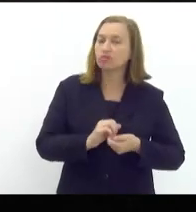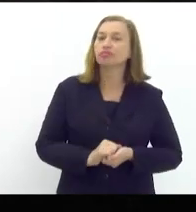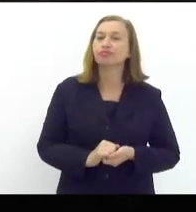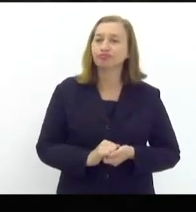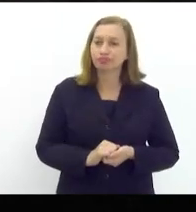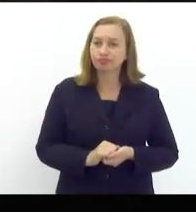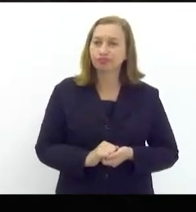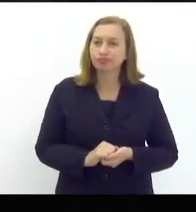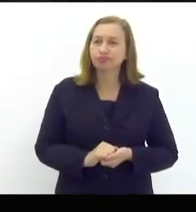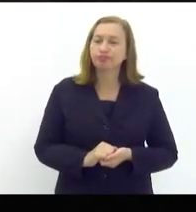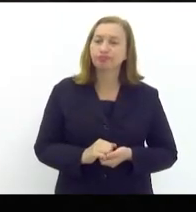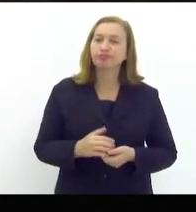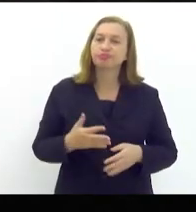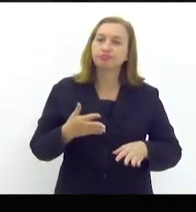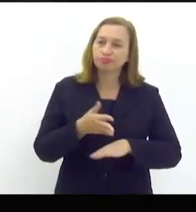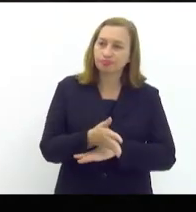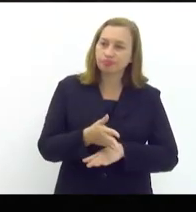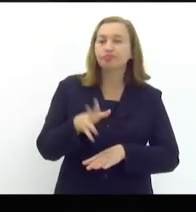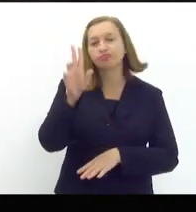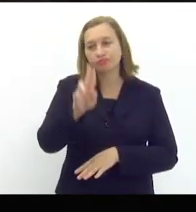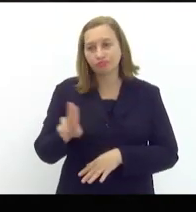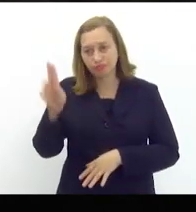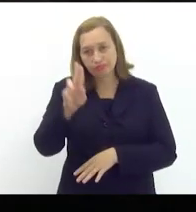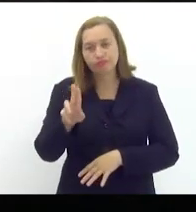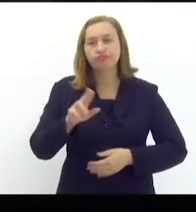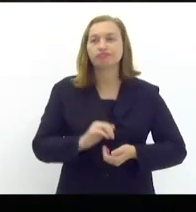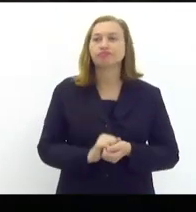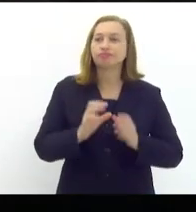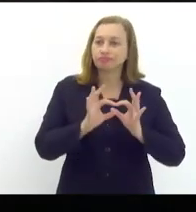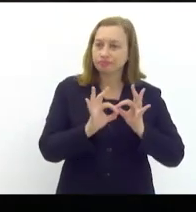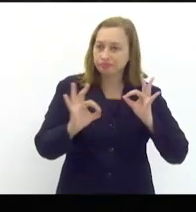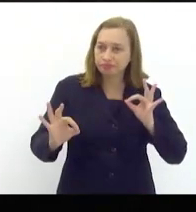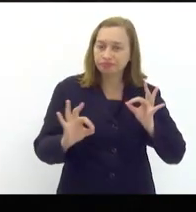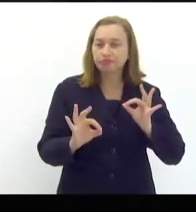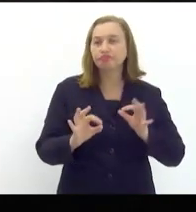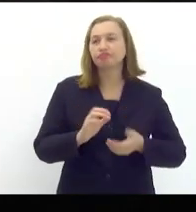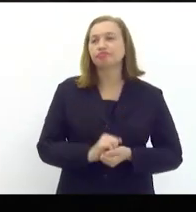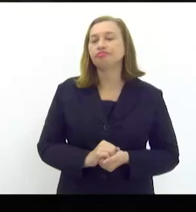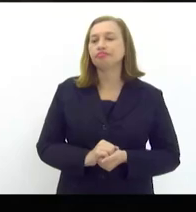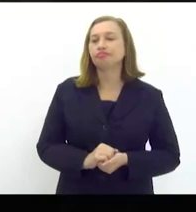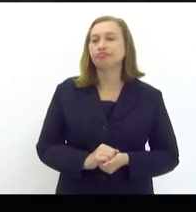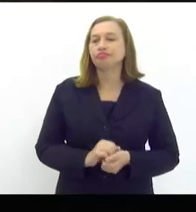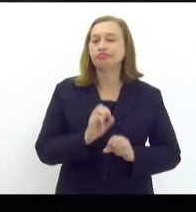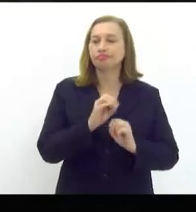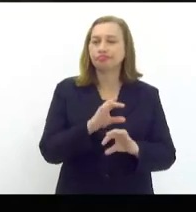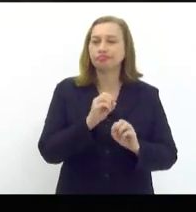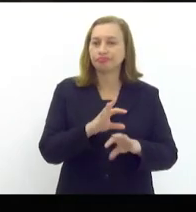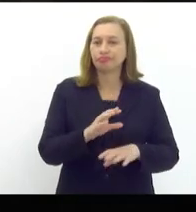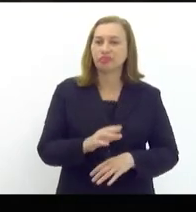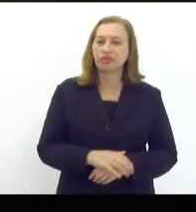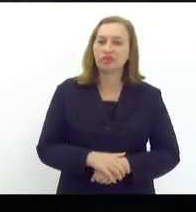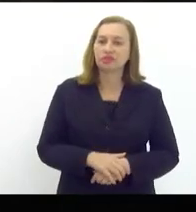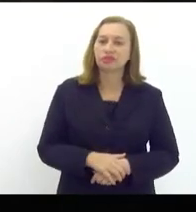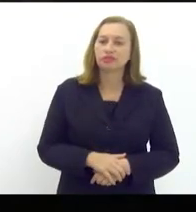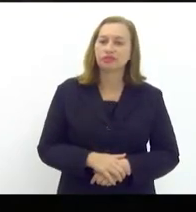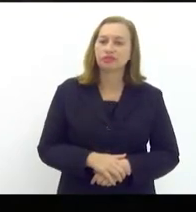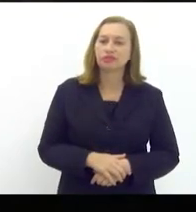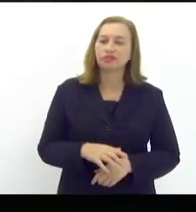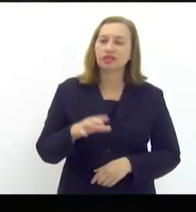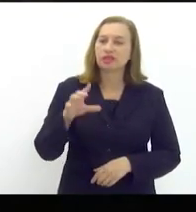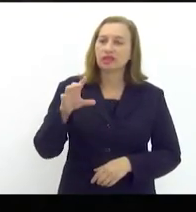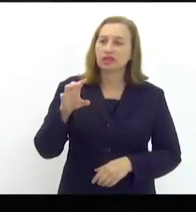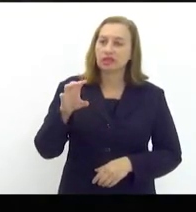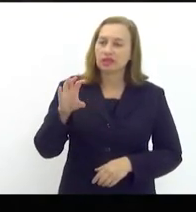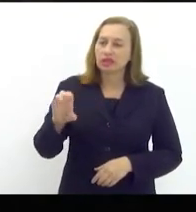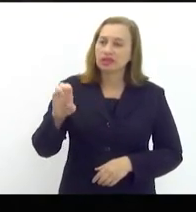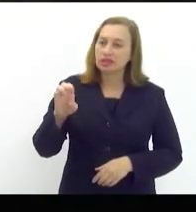que se chegue as Universidades essa Educação a Distância né aqui da fundação do Cederj